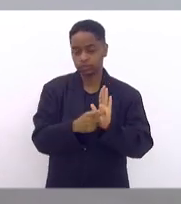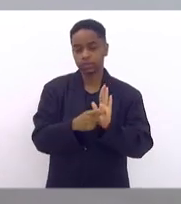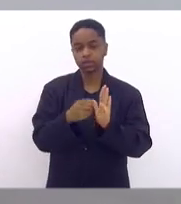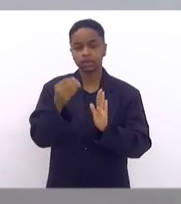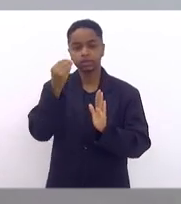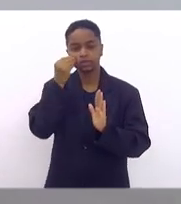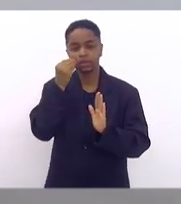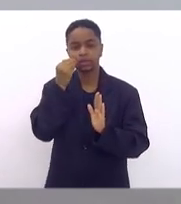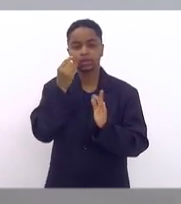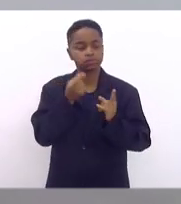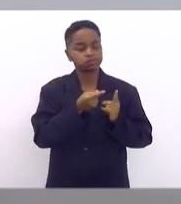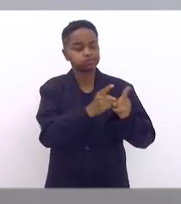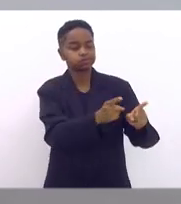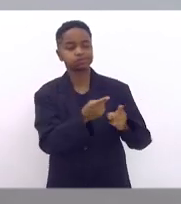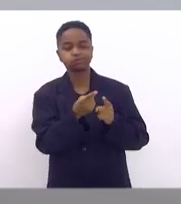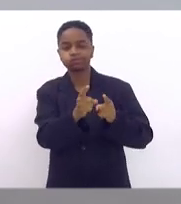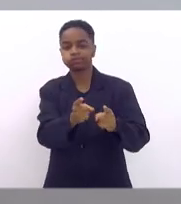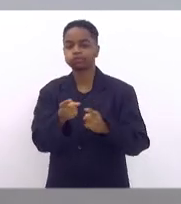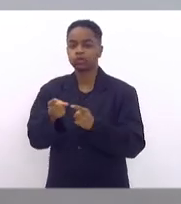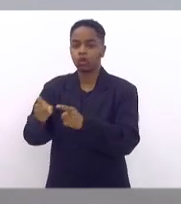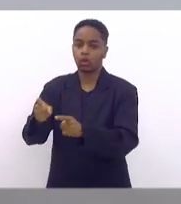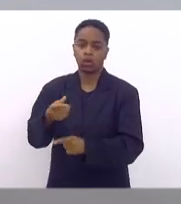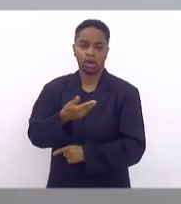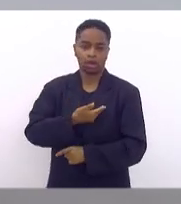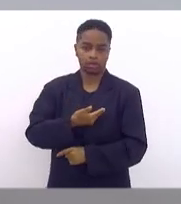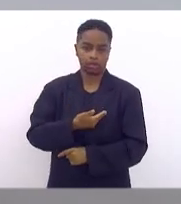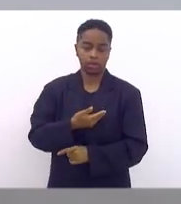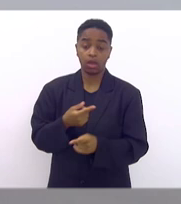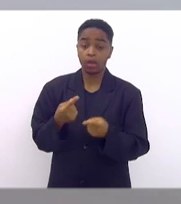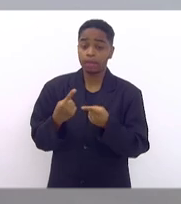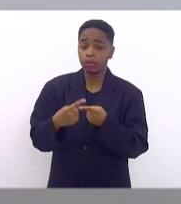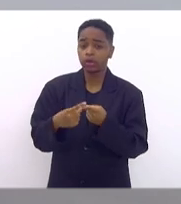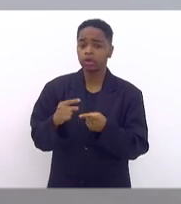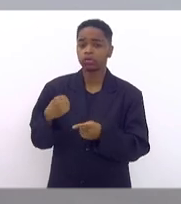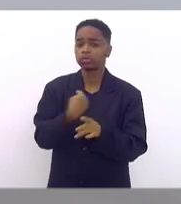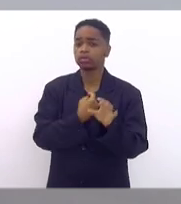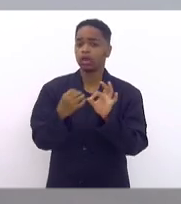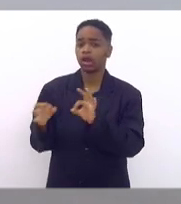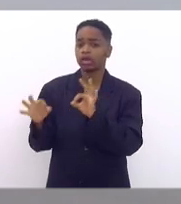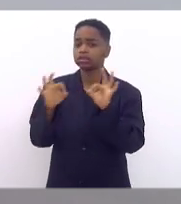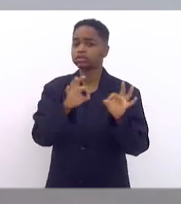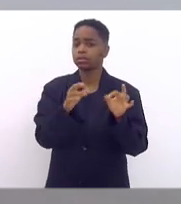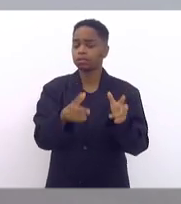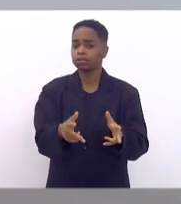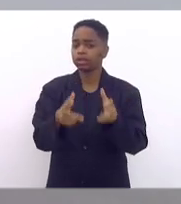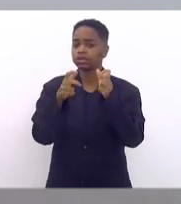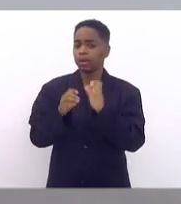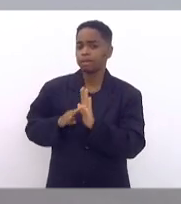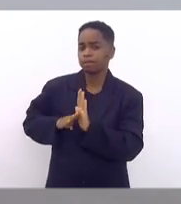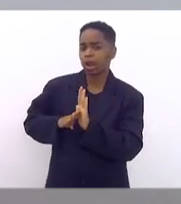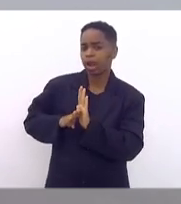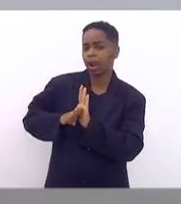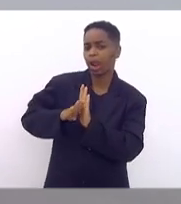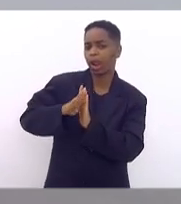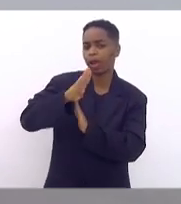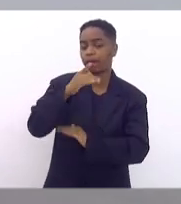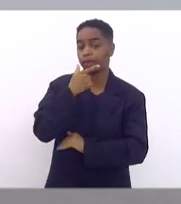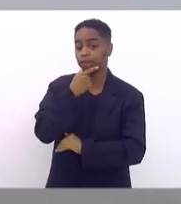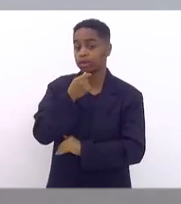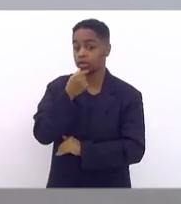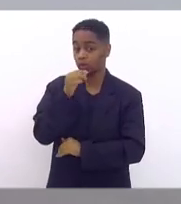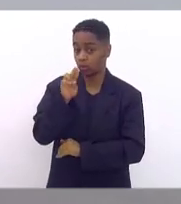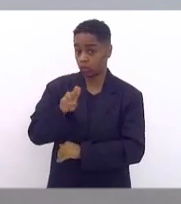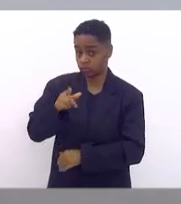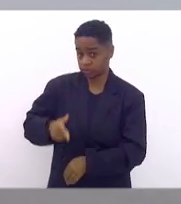para cometer violência contra suas colegas? Por que que a gente está assistindo um aumento de meninos que,